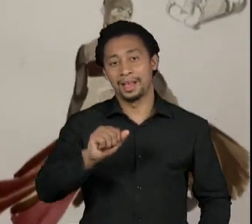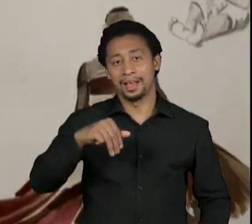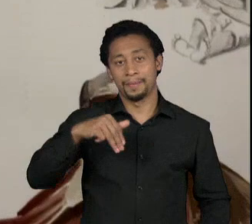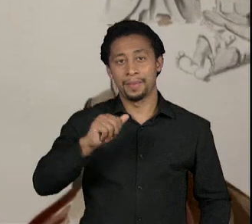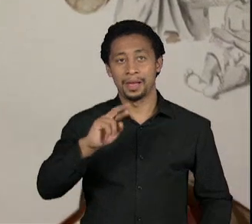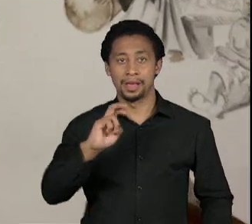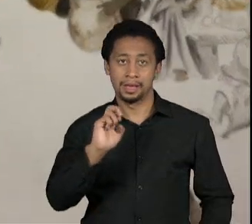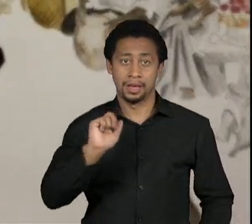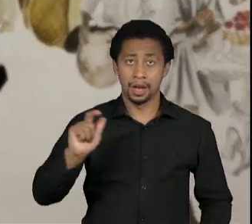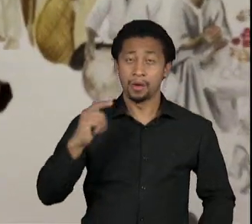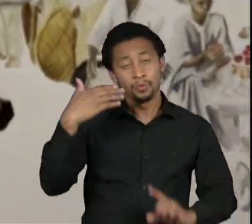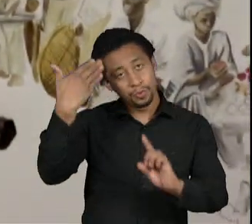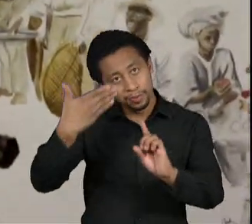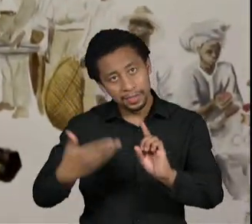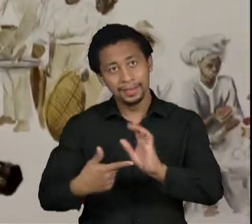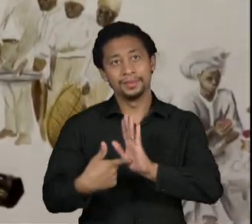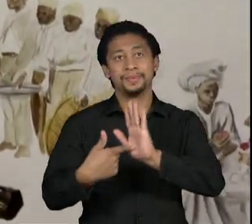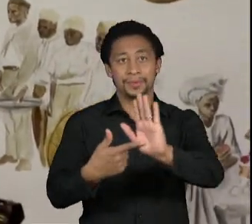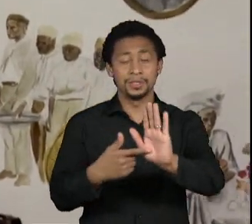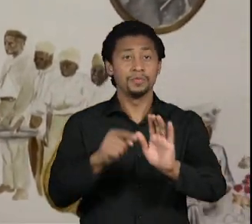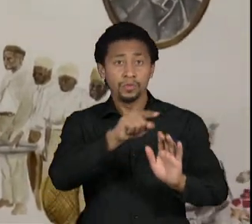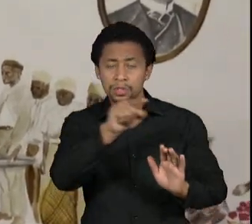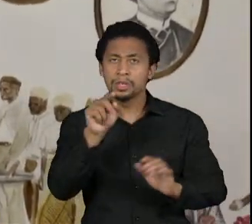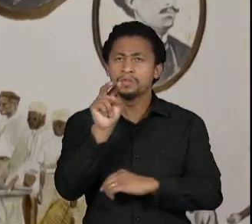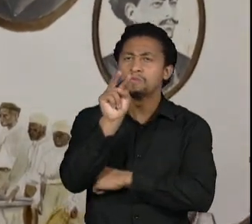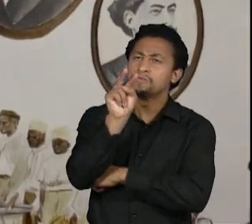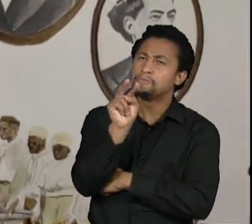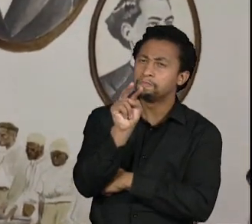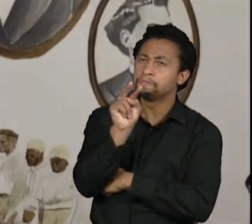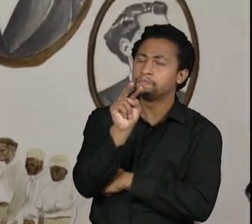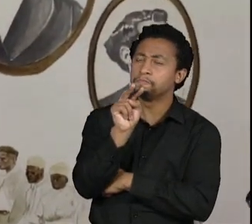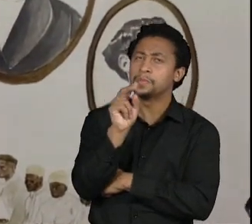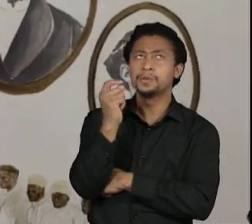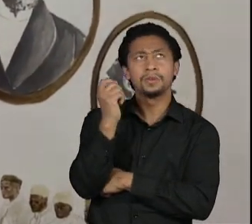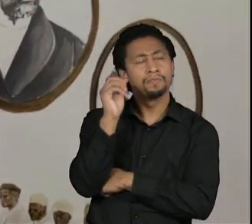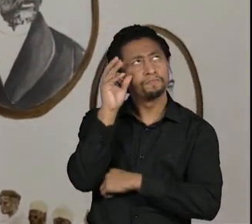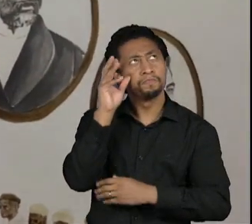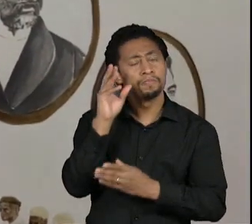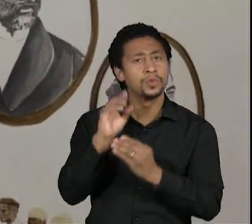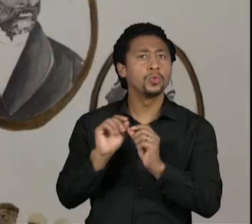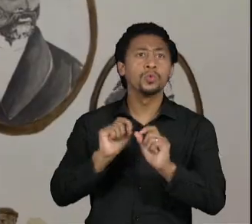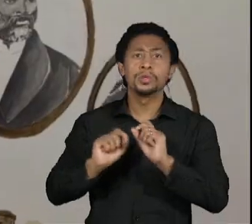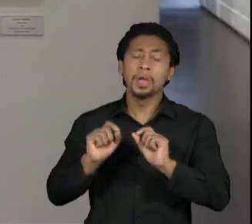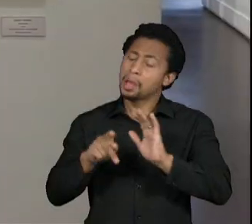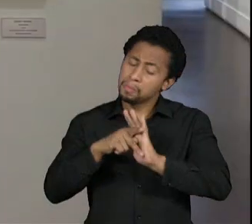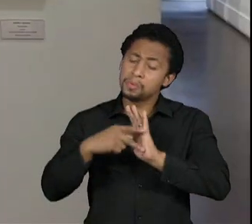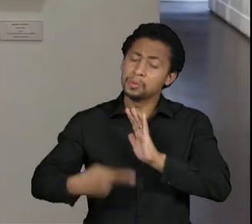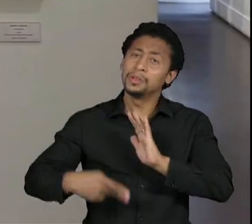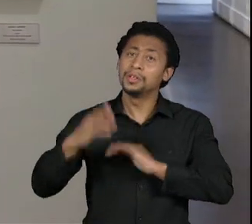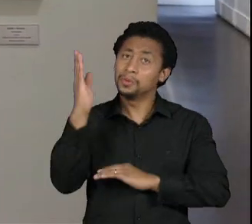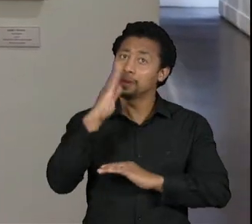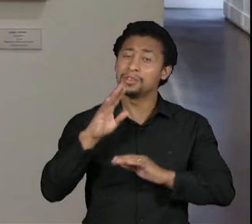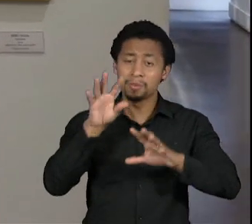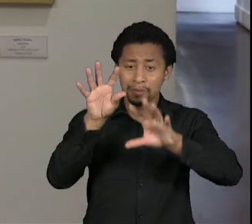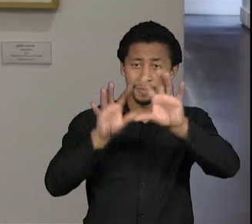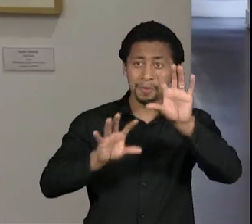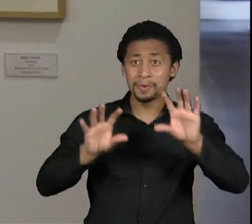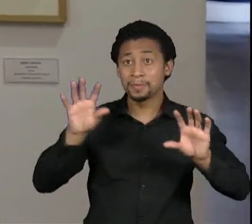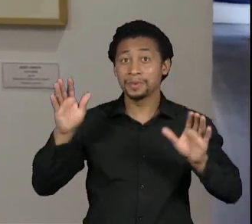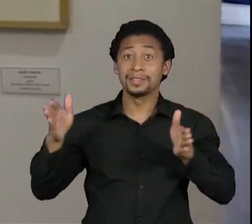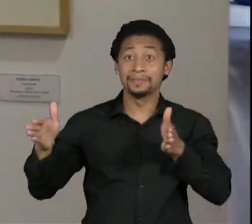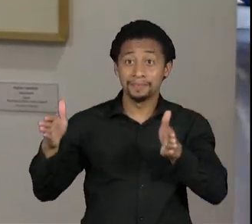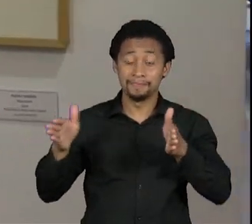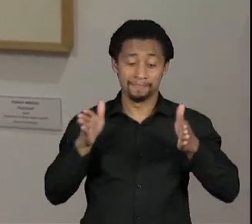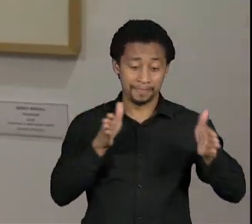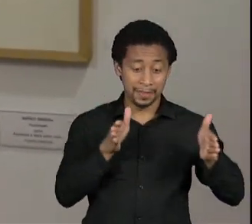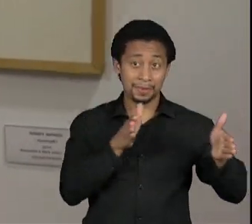essa obra pode fazer uma leitura dela de uma alegoria do Brasil. Faz uma sobreposição de tempos